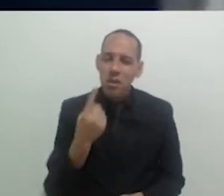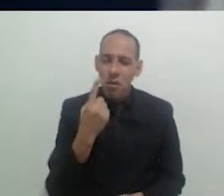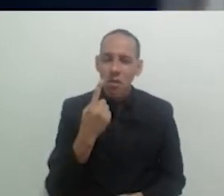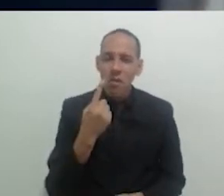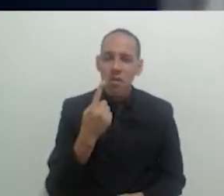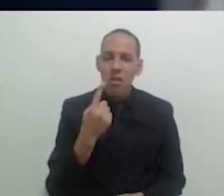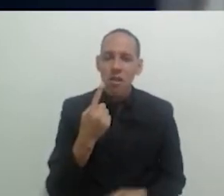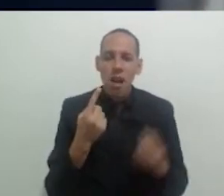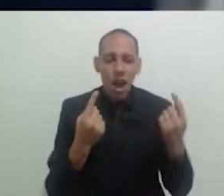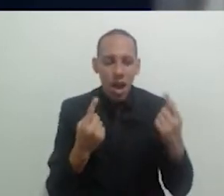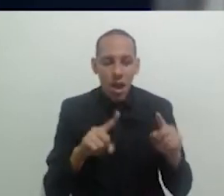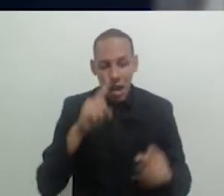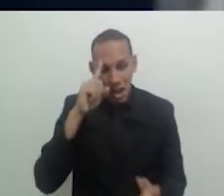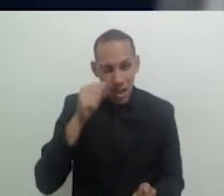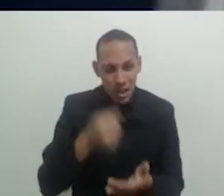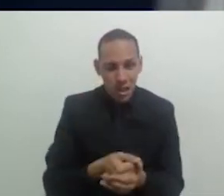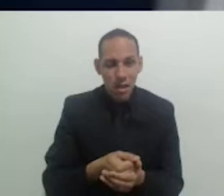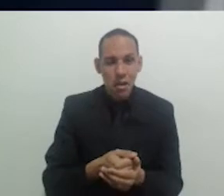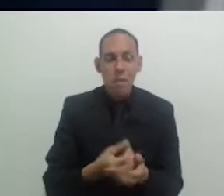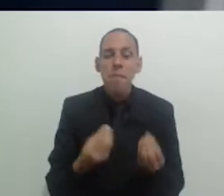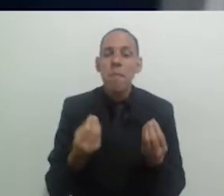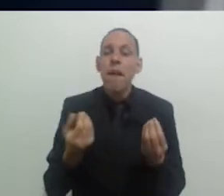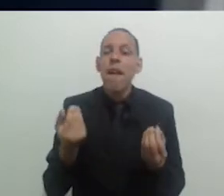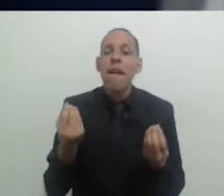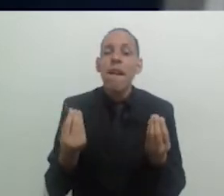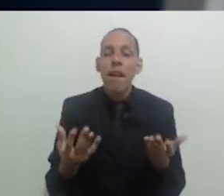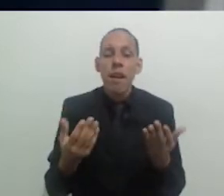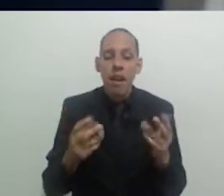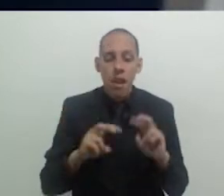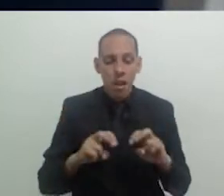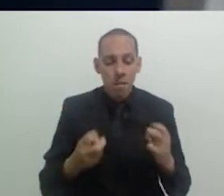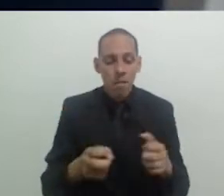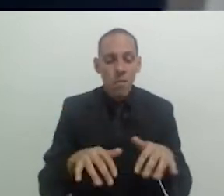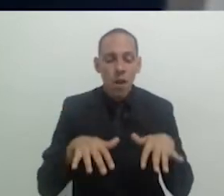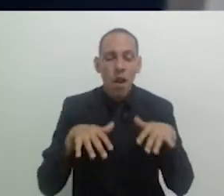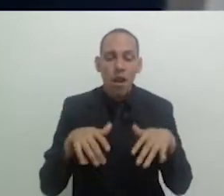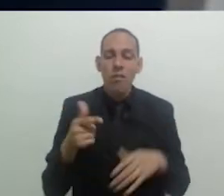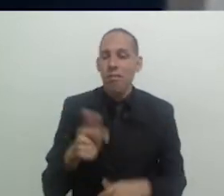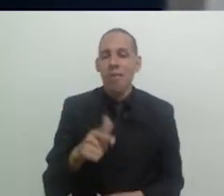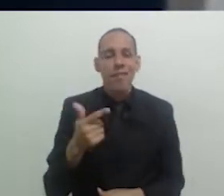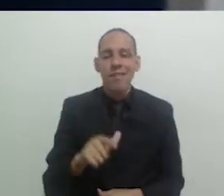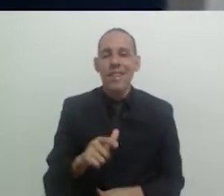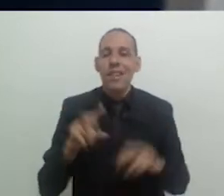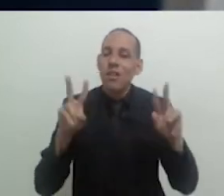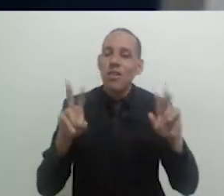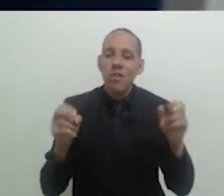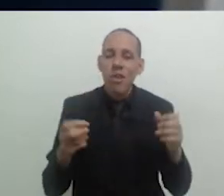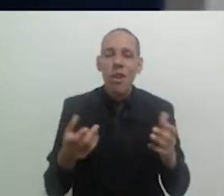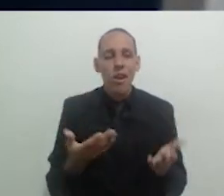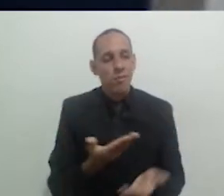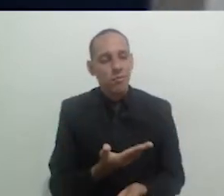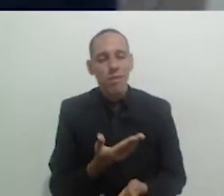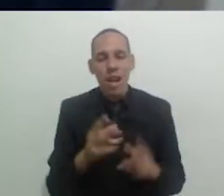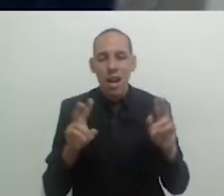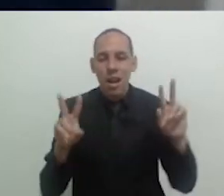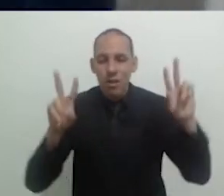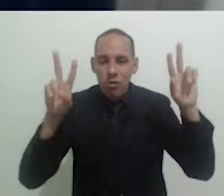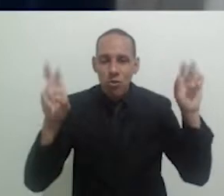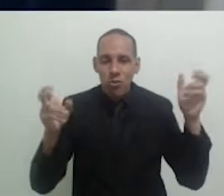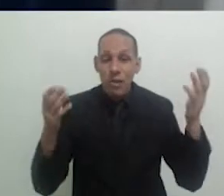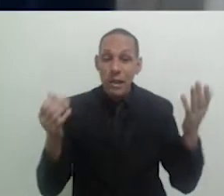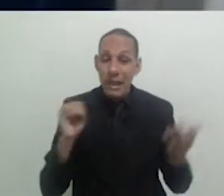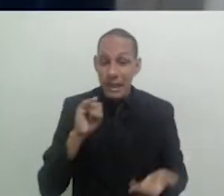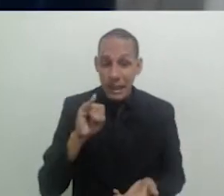para o plenário, porque não existe decisão ainda do plenário a respeito dessa matéria. Se essa decisão vier